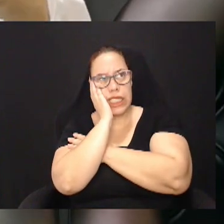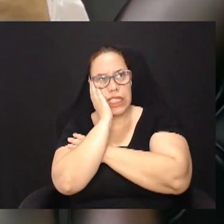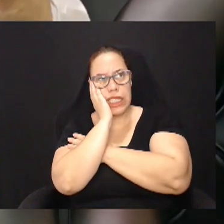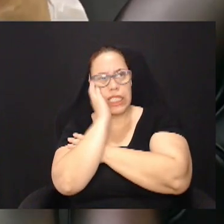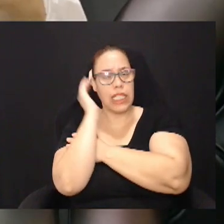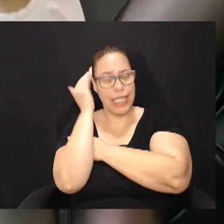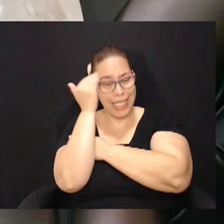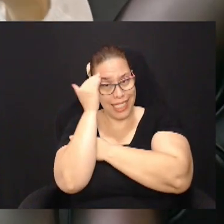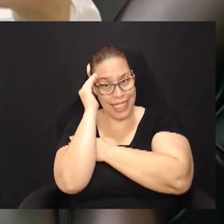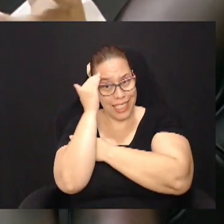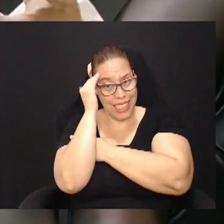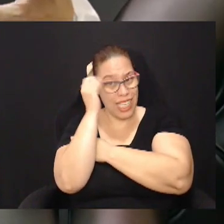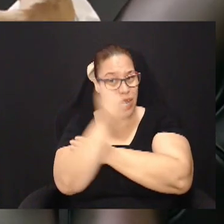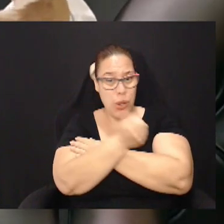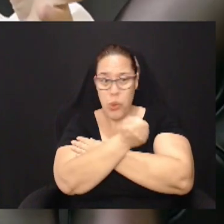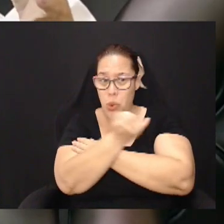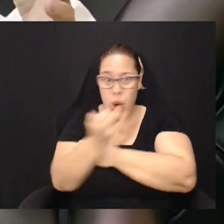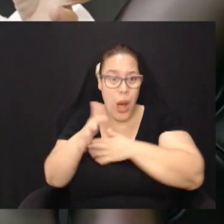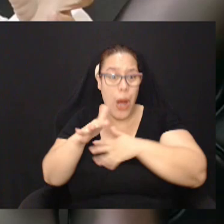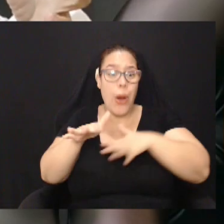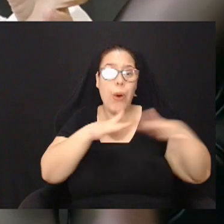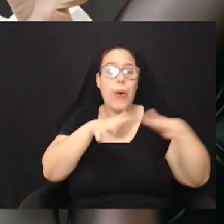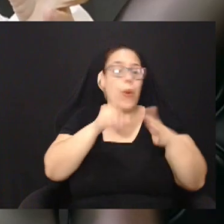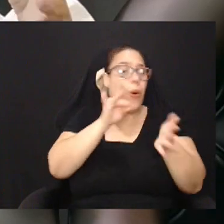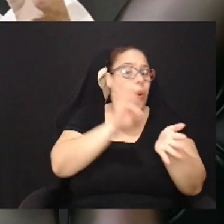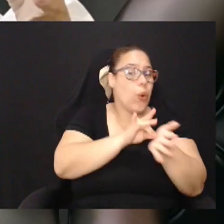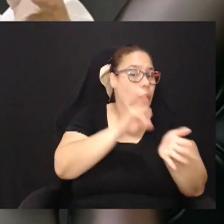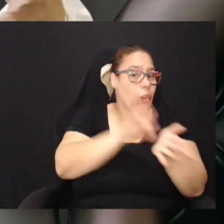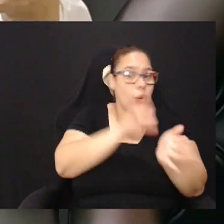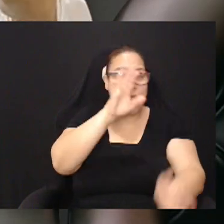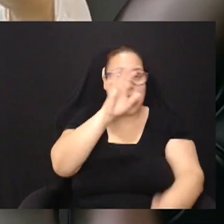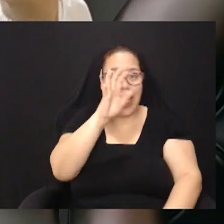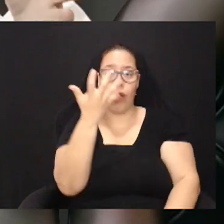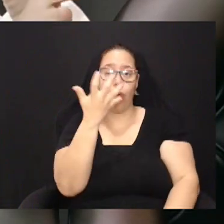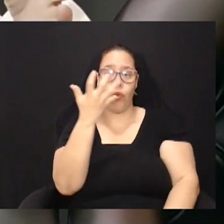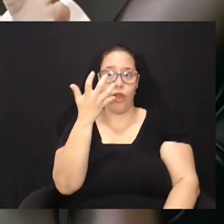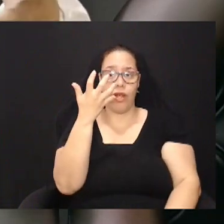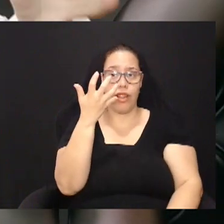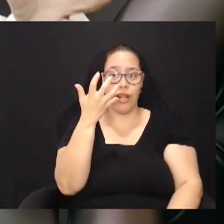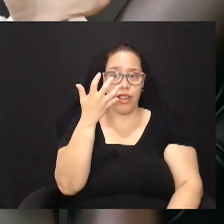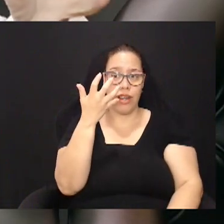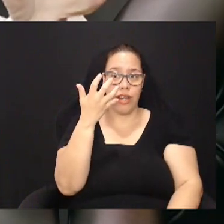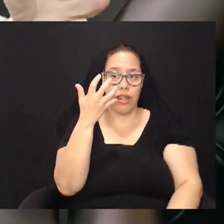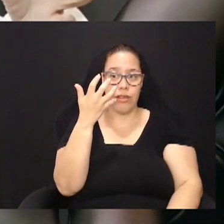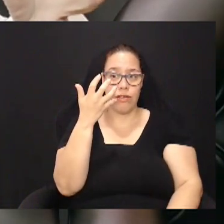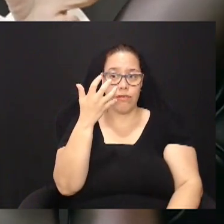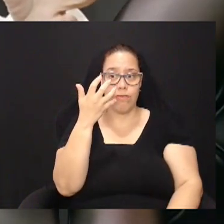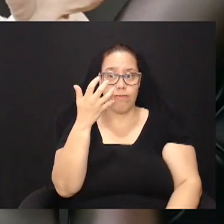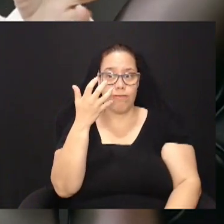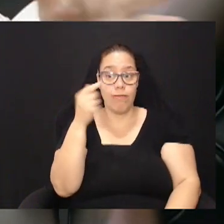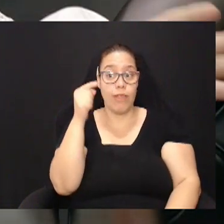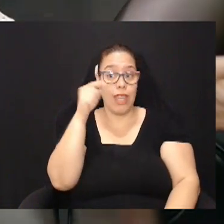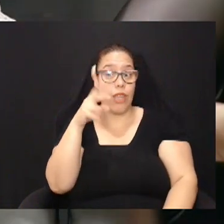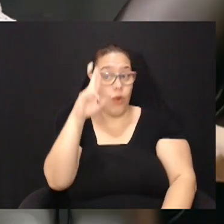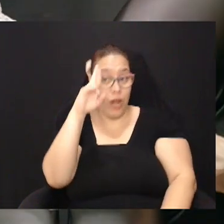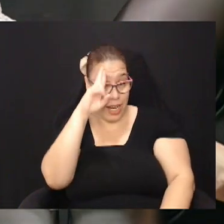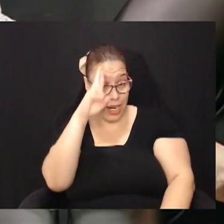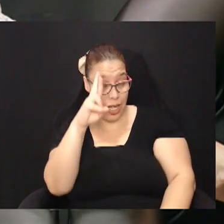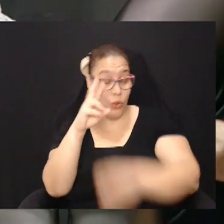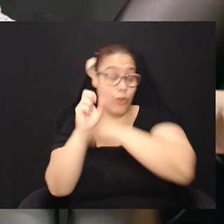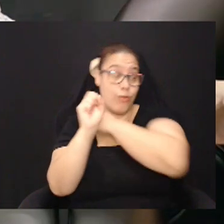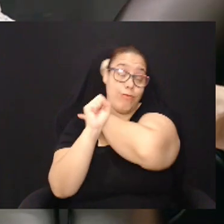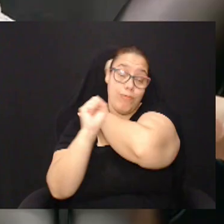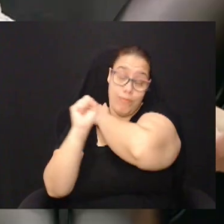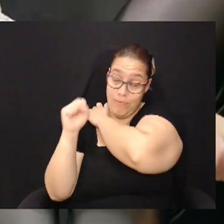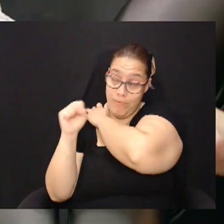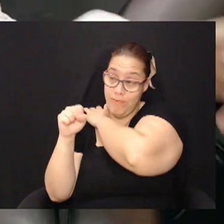qual é o momento, o que de fato está acontecendo com aquele senhor, né? E